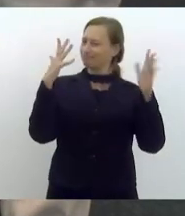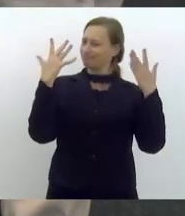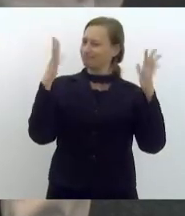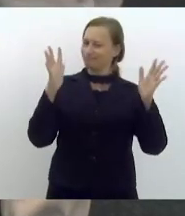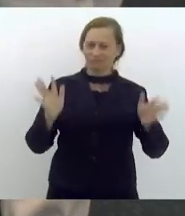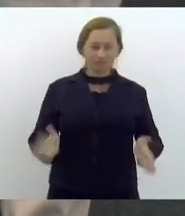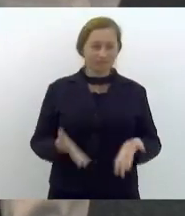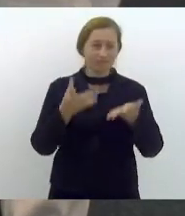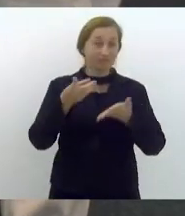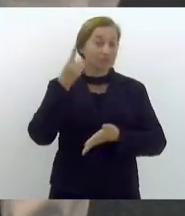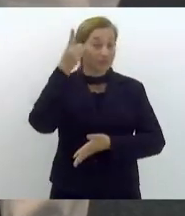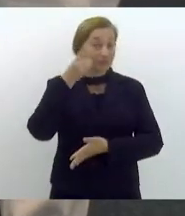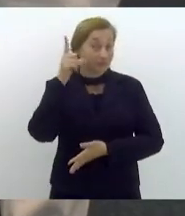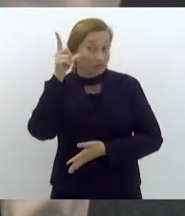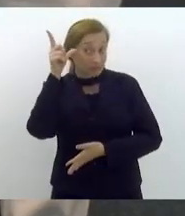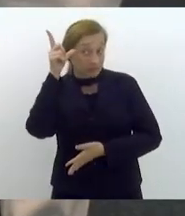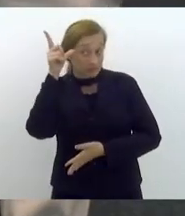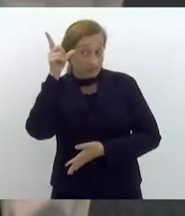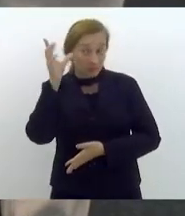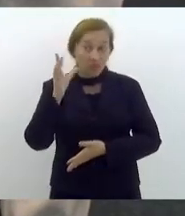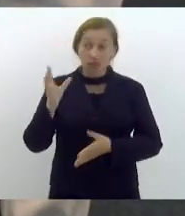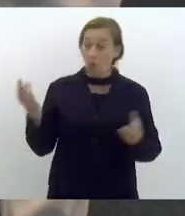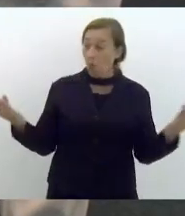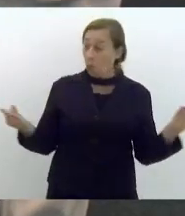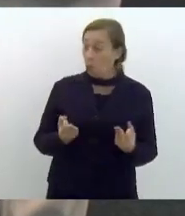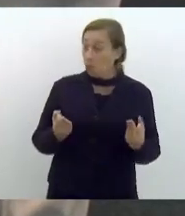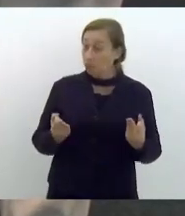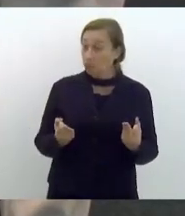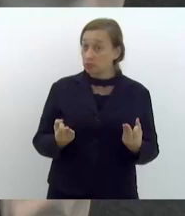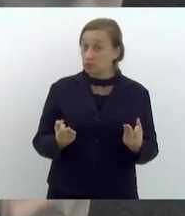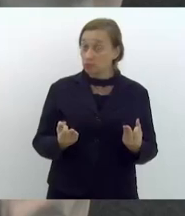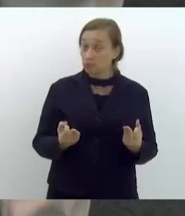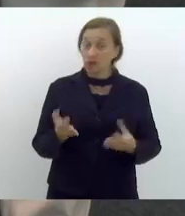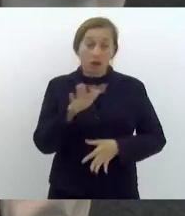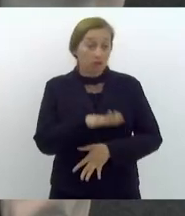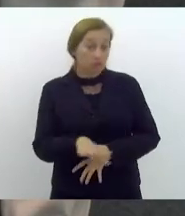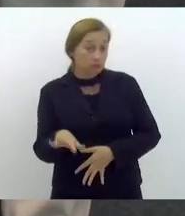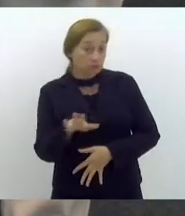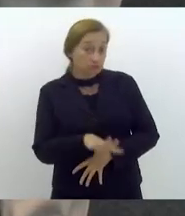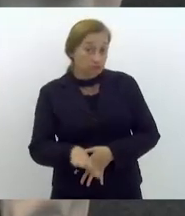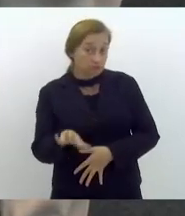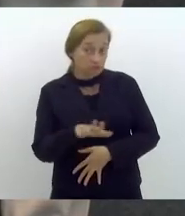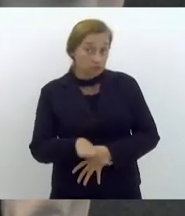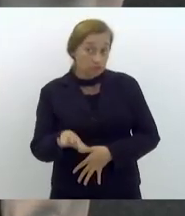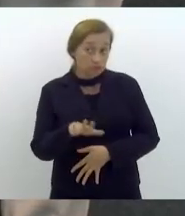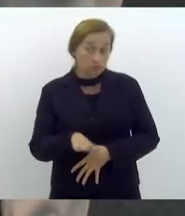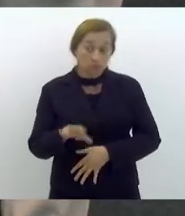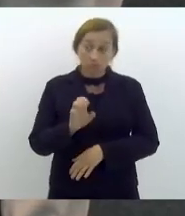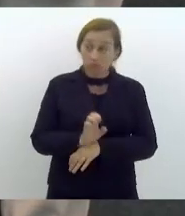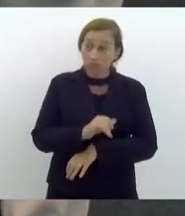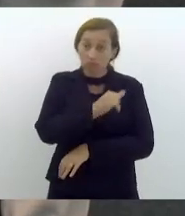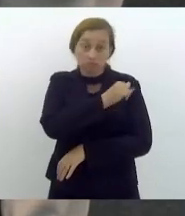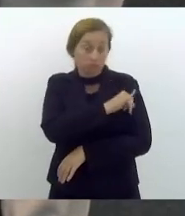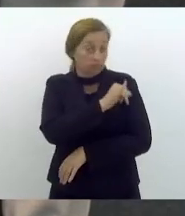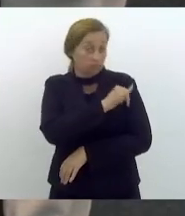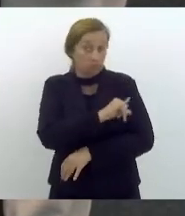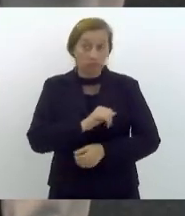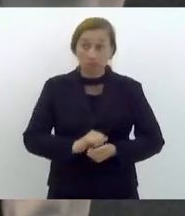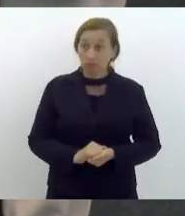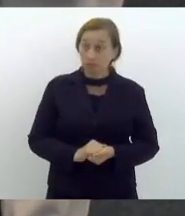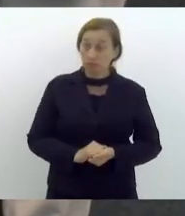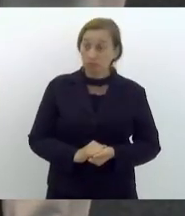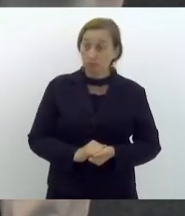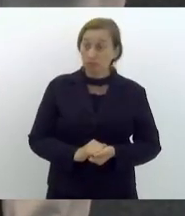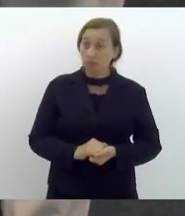Lucinha e que acharia um ótimo que as crianças do Estado do Rio de Janeiro